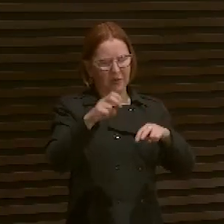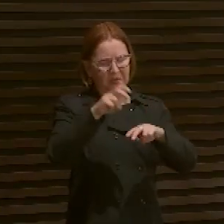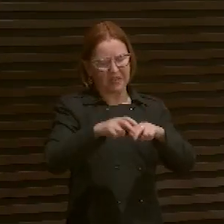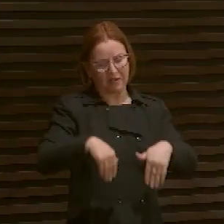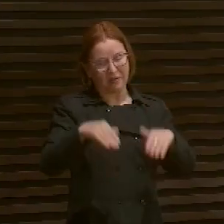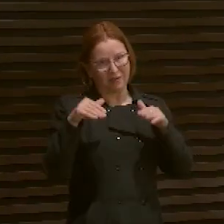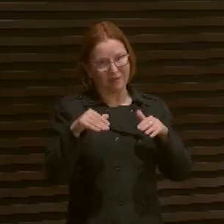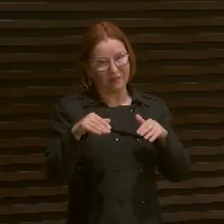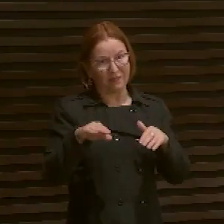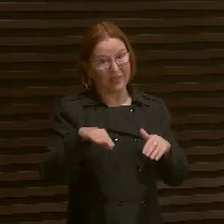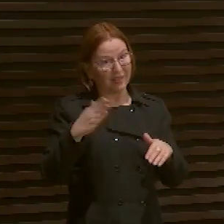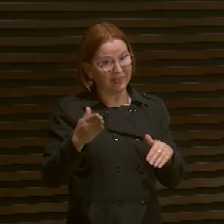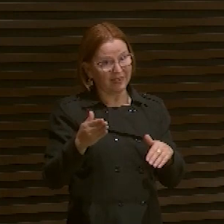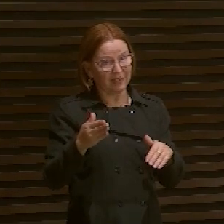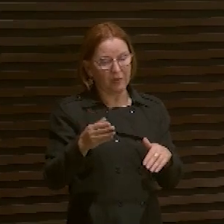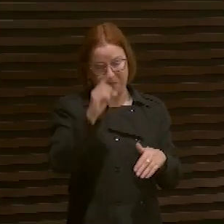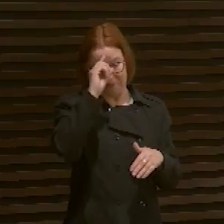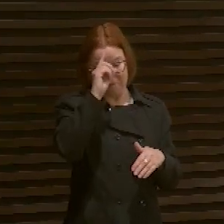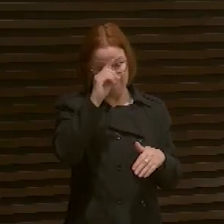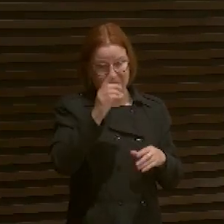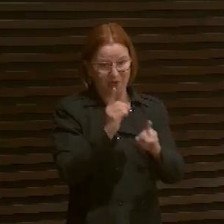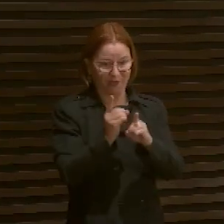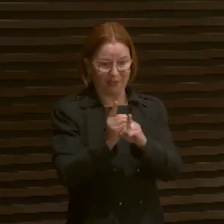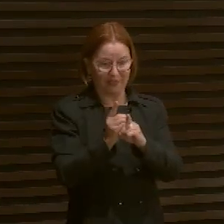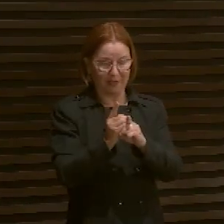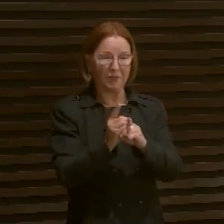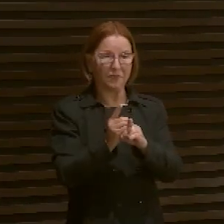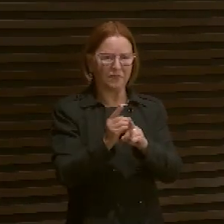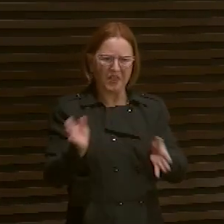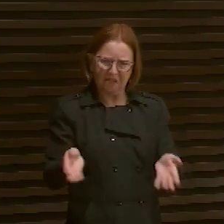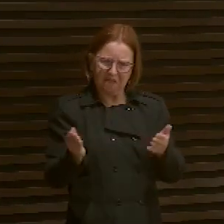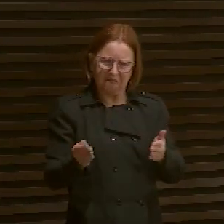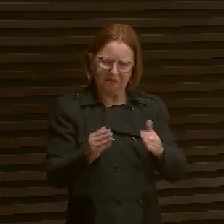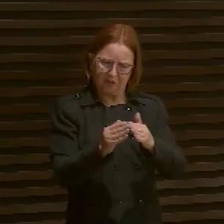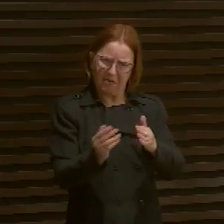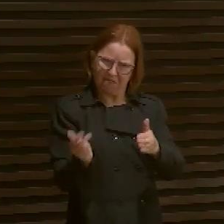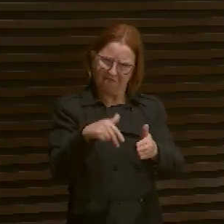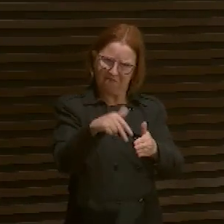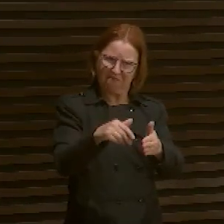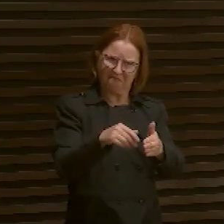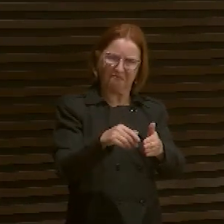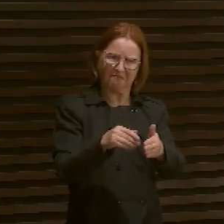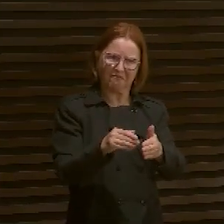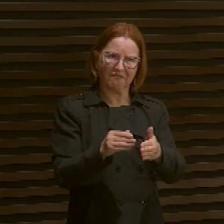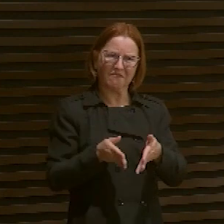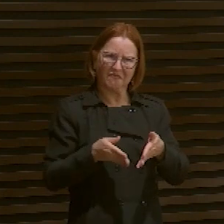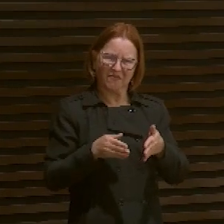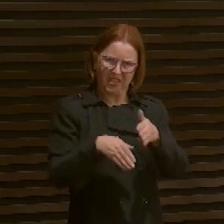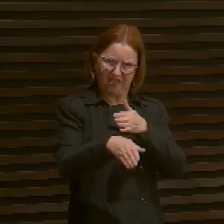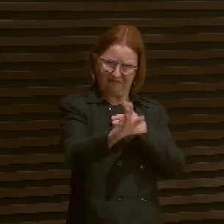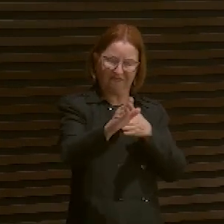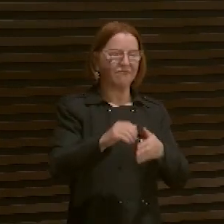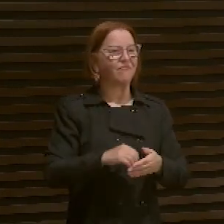compele os discípulos a embarcar, e ele mesmo dá tchau para a galera. ele despede as multidões.